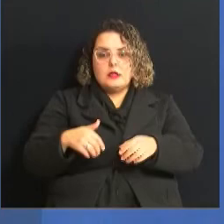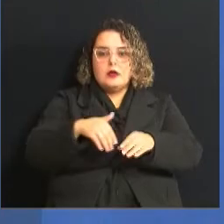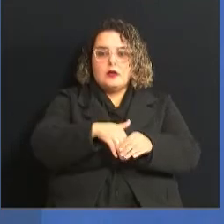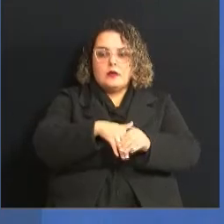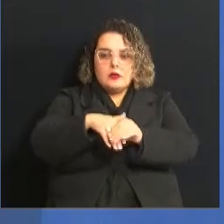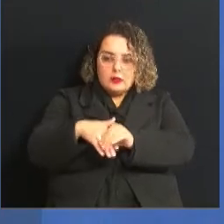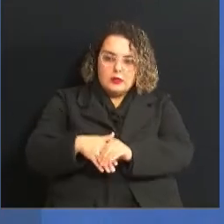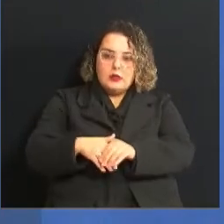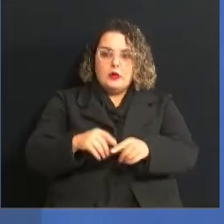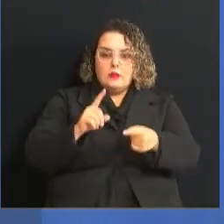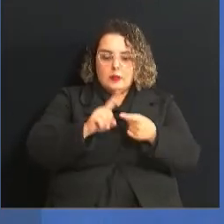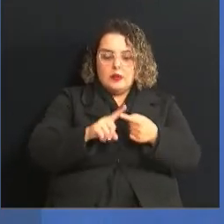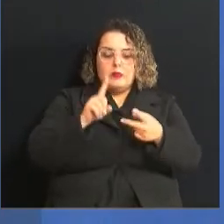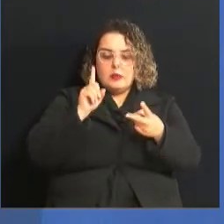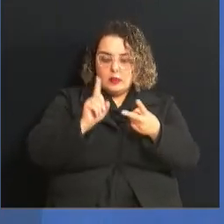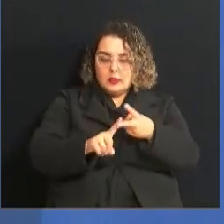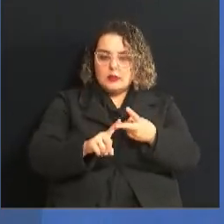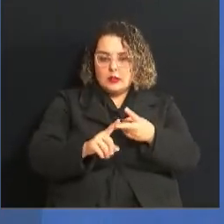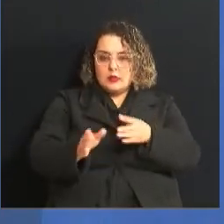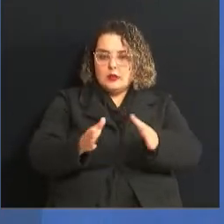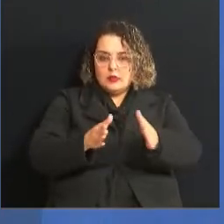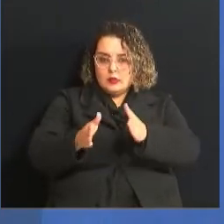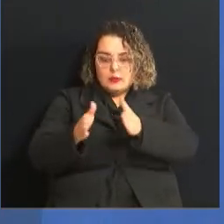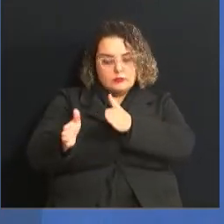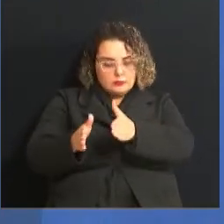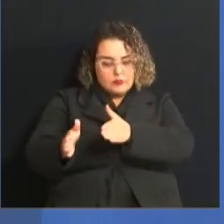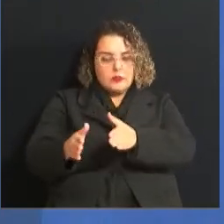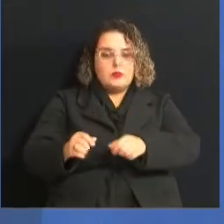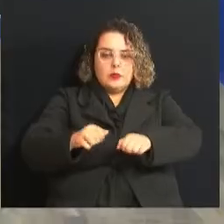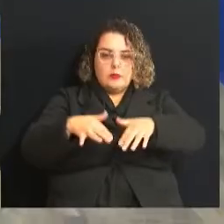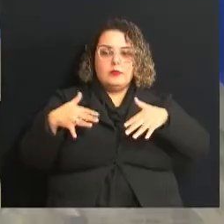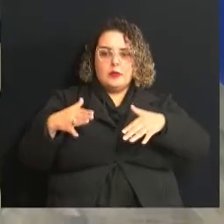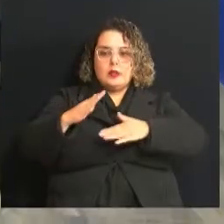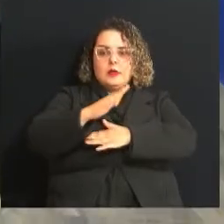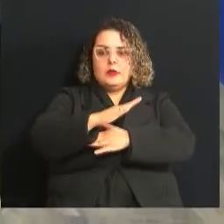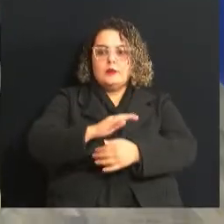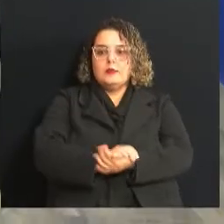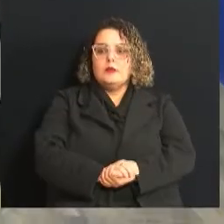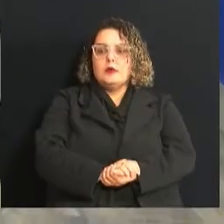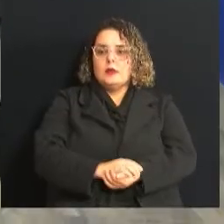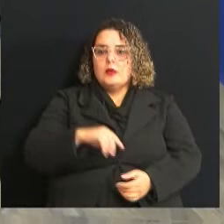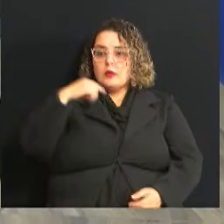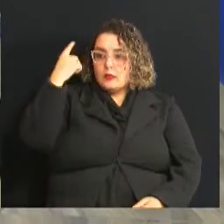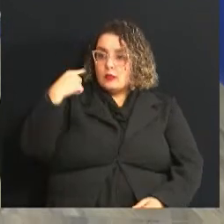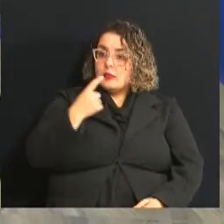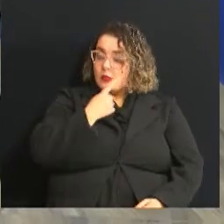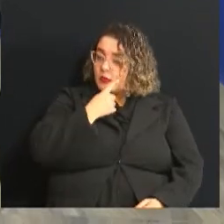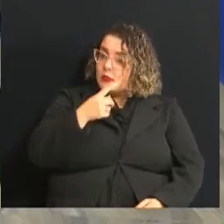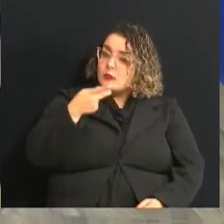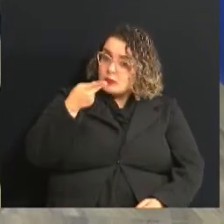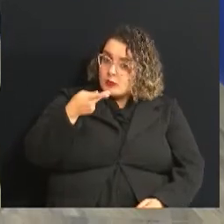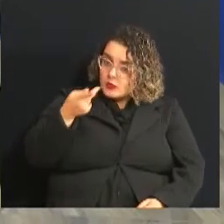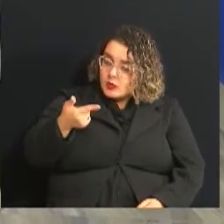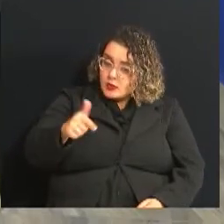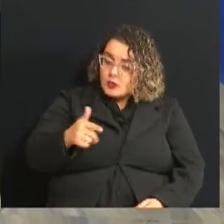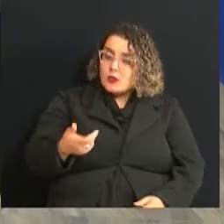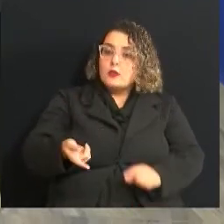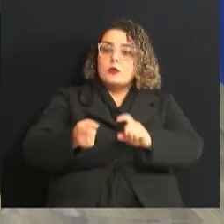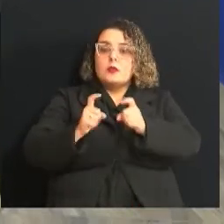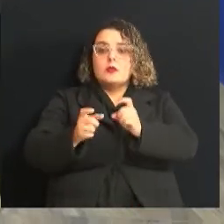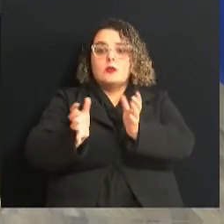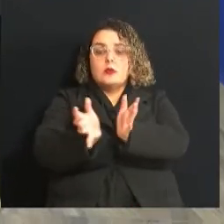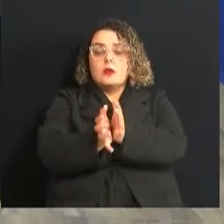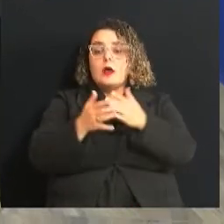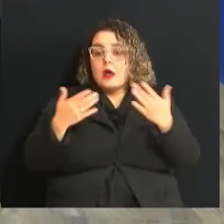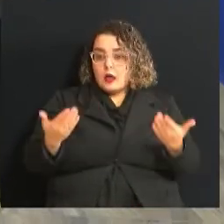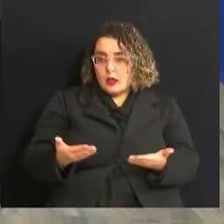em primeiro e segundo turno pelo plenário da Câmara de Campinas. E Mirna Abreu, vamos continuar falando sobre reunião de comissão, só que